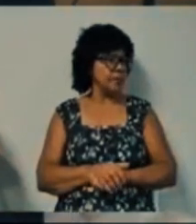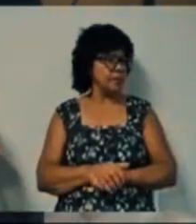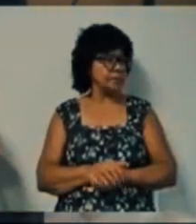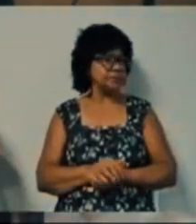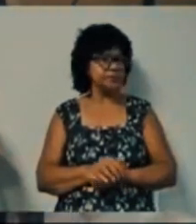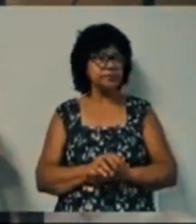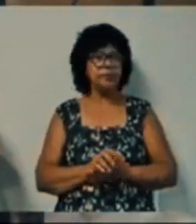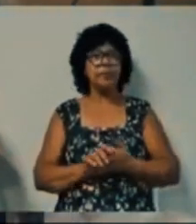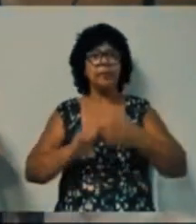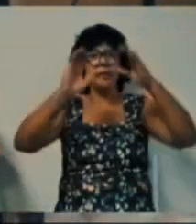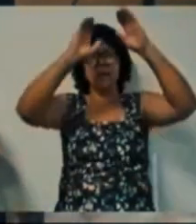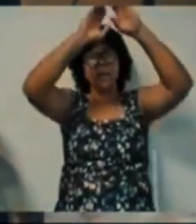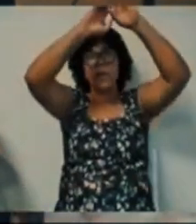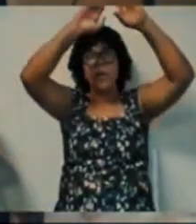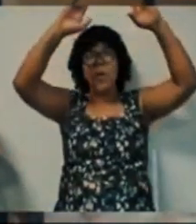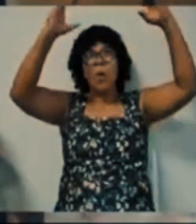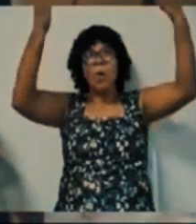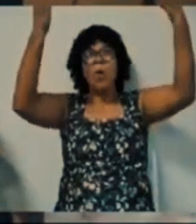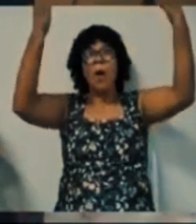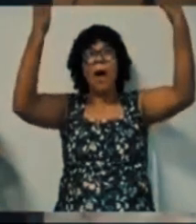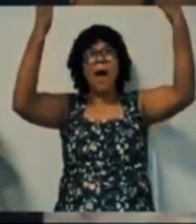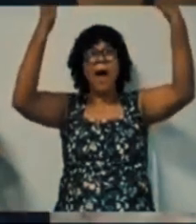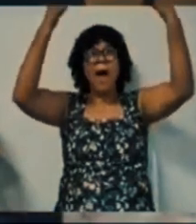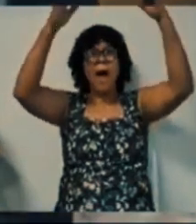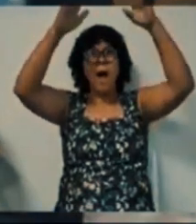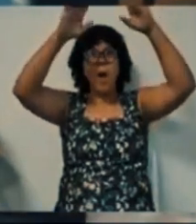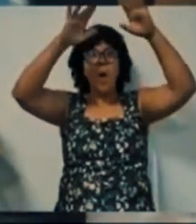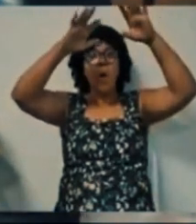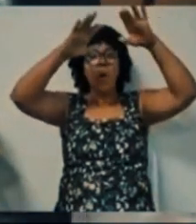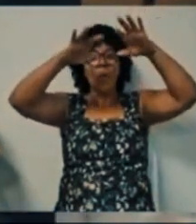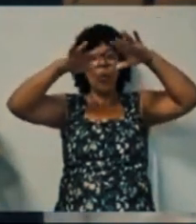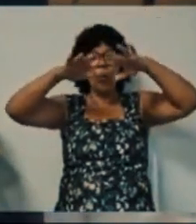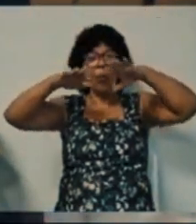O céu está aberto aqui nessa noite.